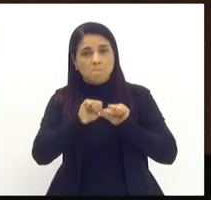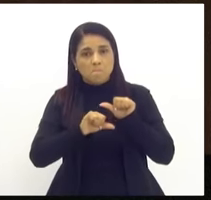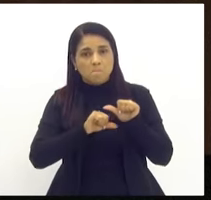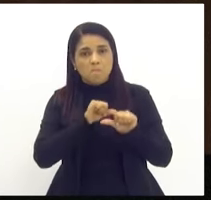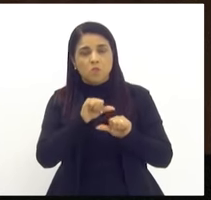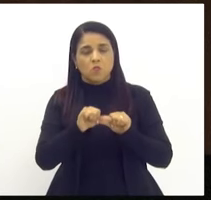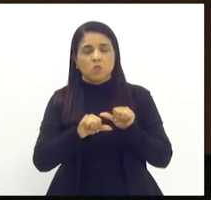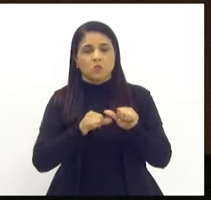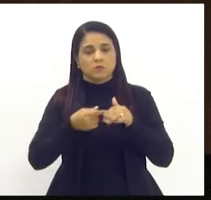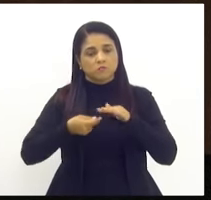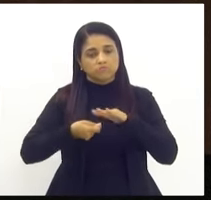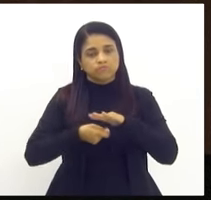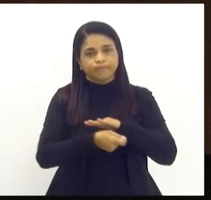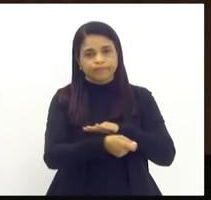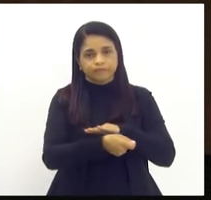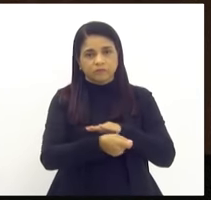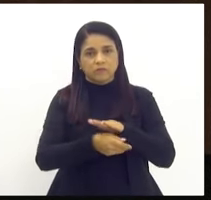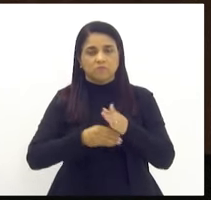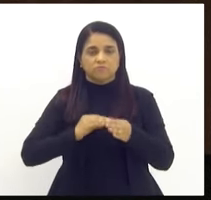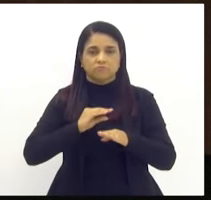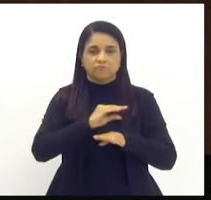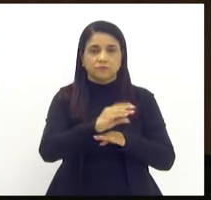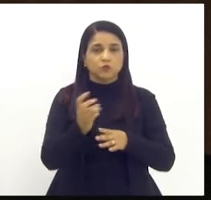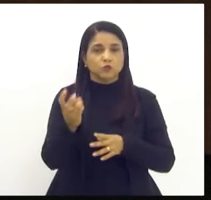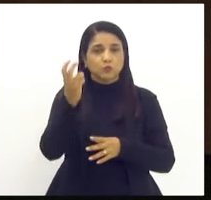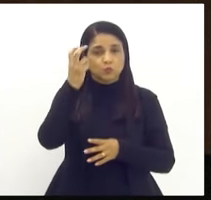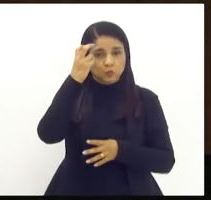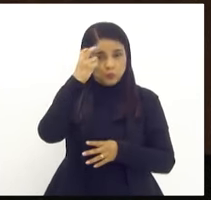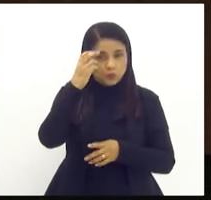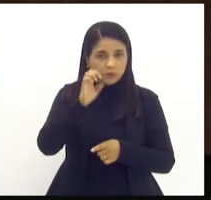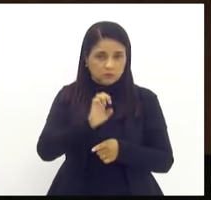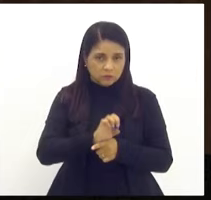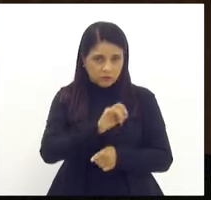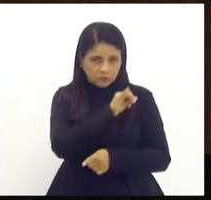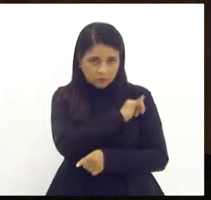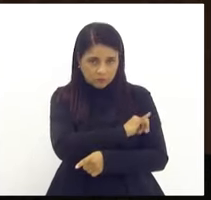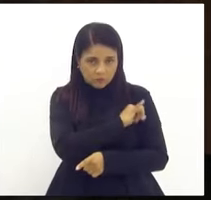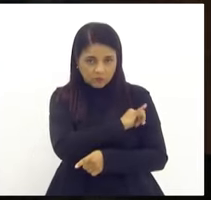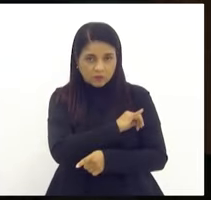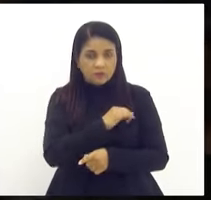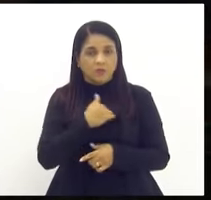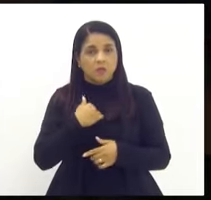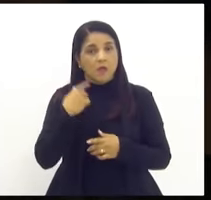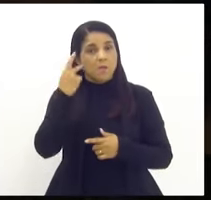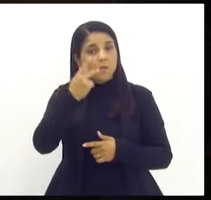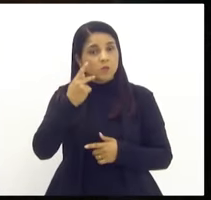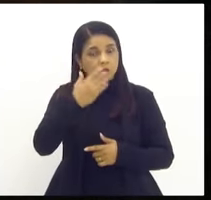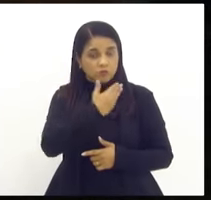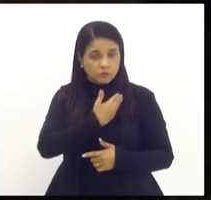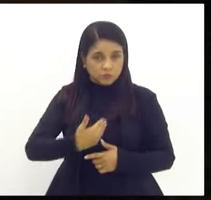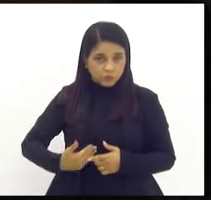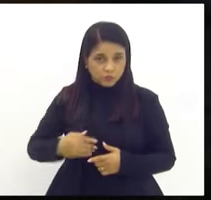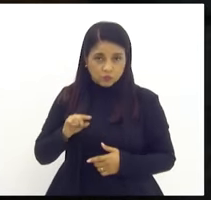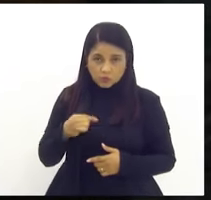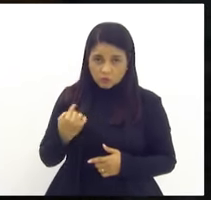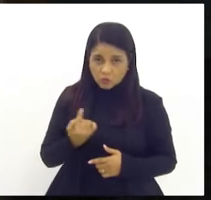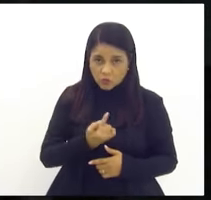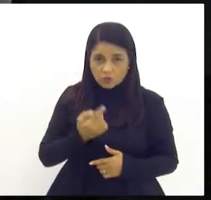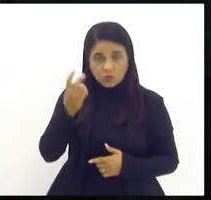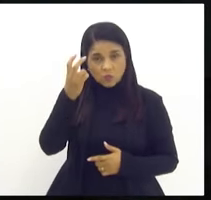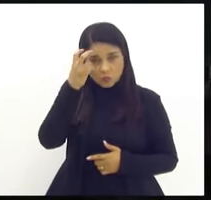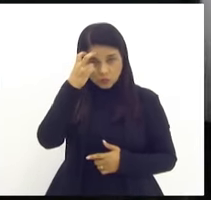destinação do Fundo de cultura do Estado do Rio de Janeiro e na nossa política pública na política